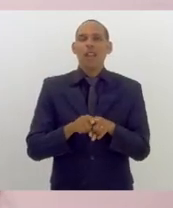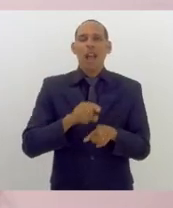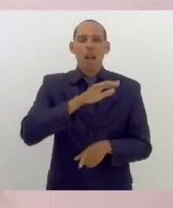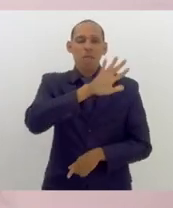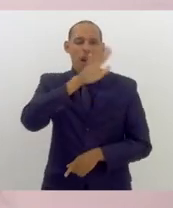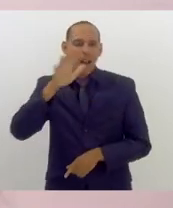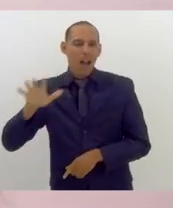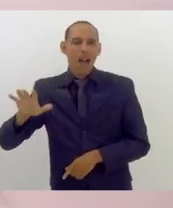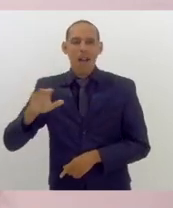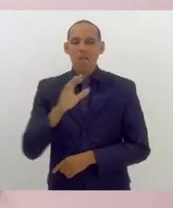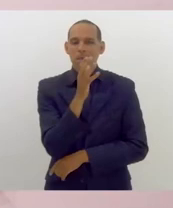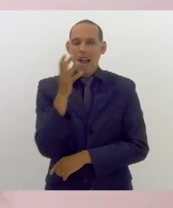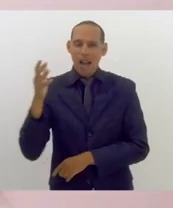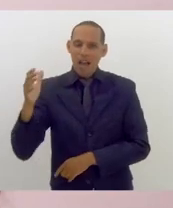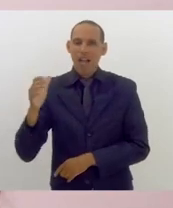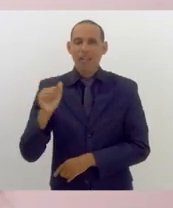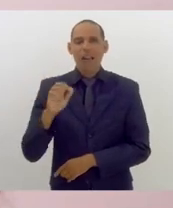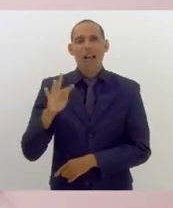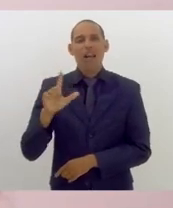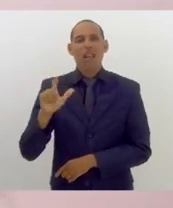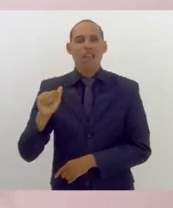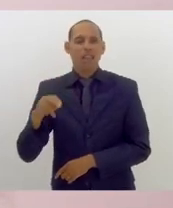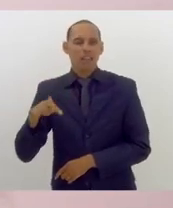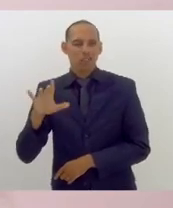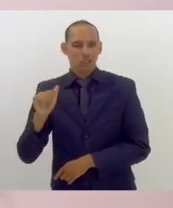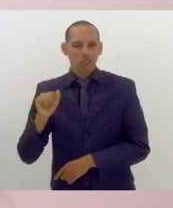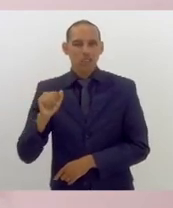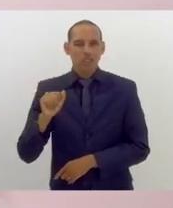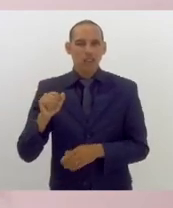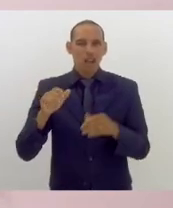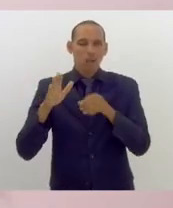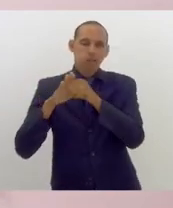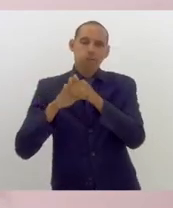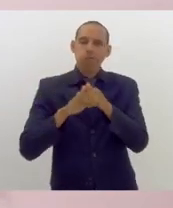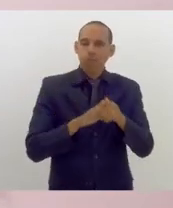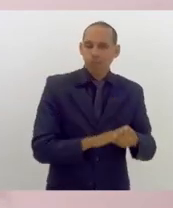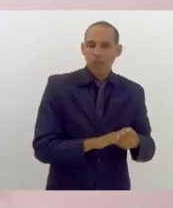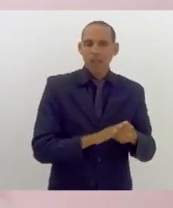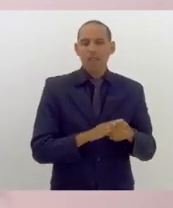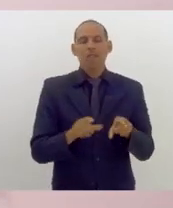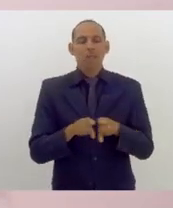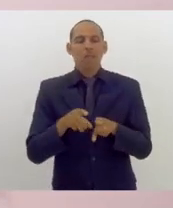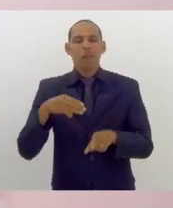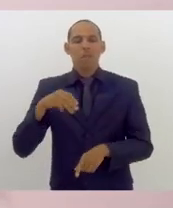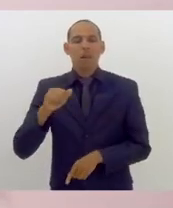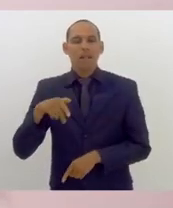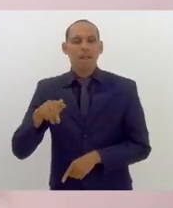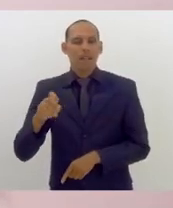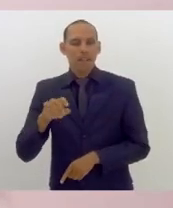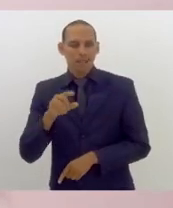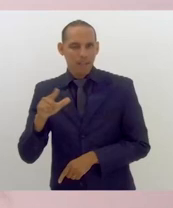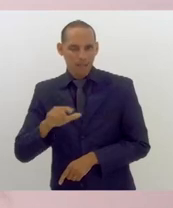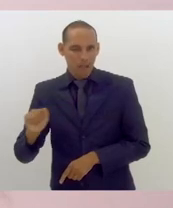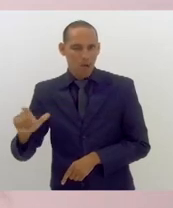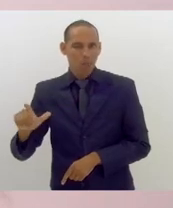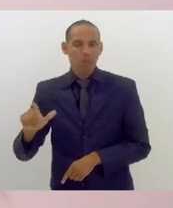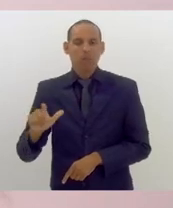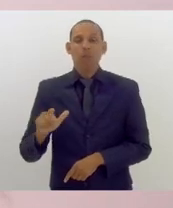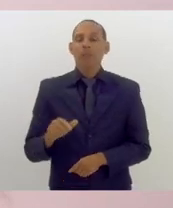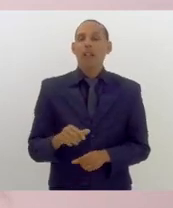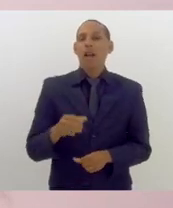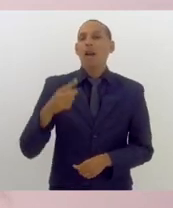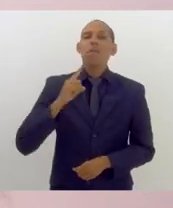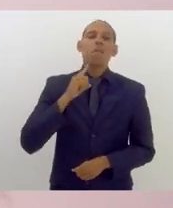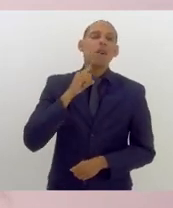áreas de preservação permanente e manguezais em Maio de 2022 tendo em vista que a parte é já